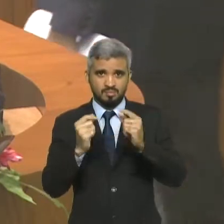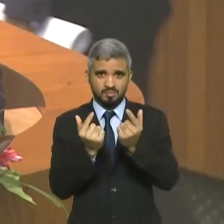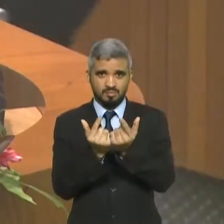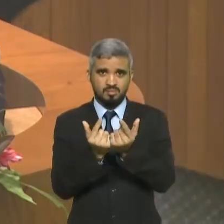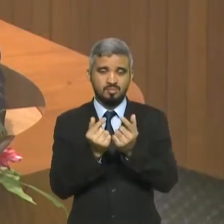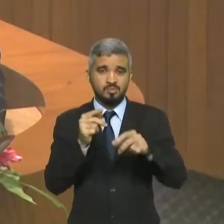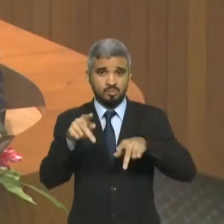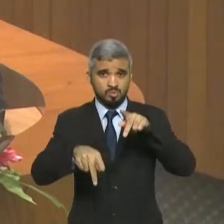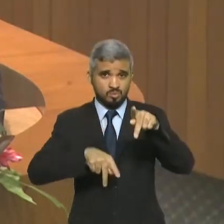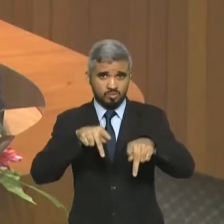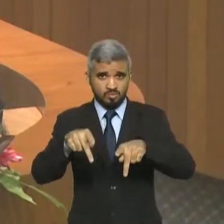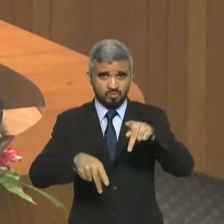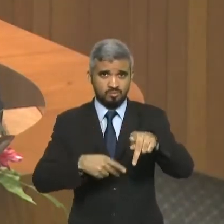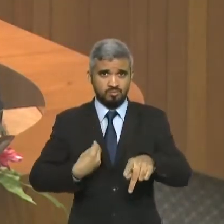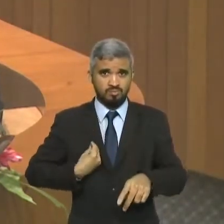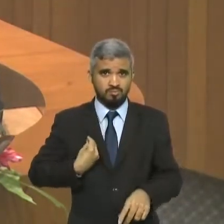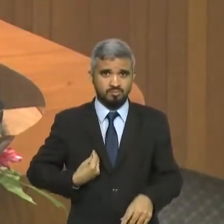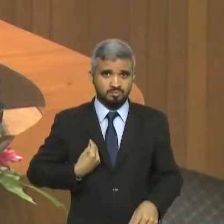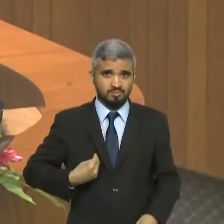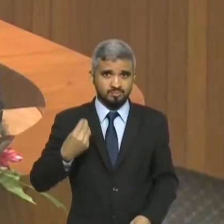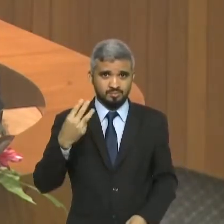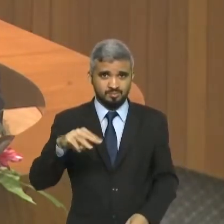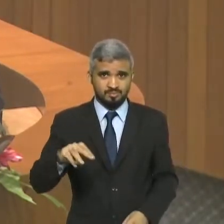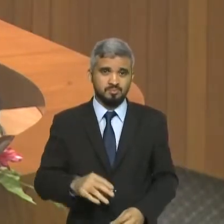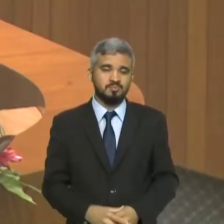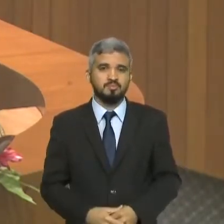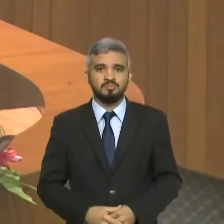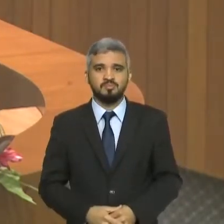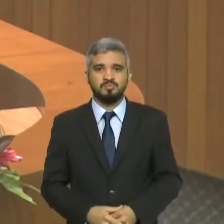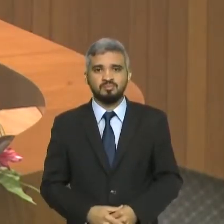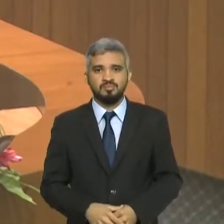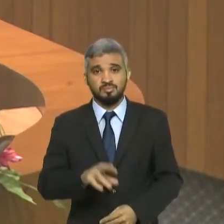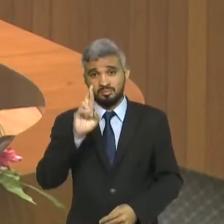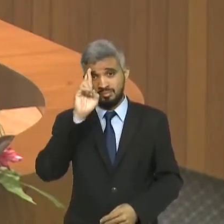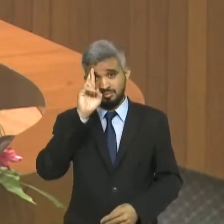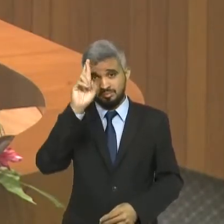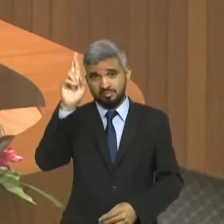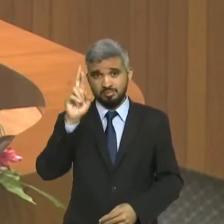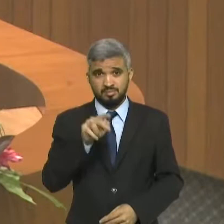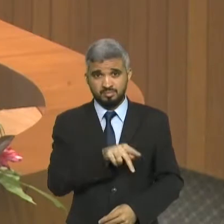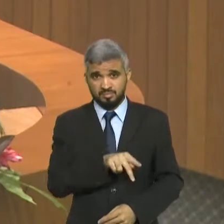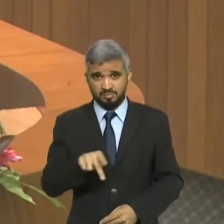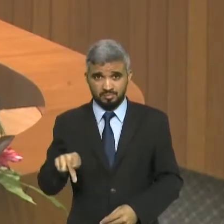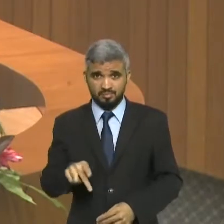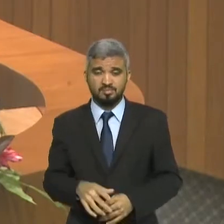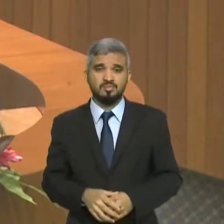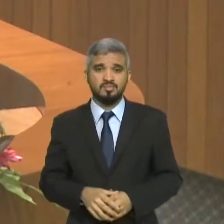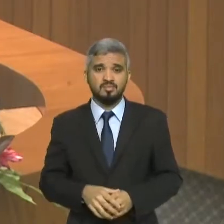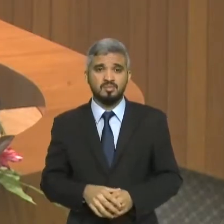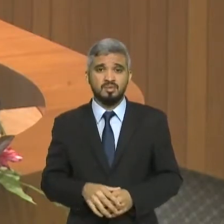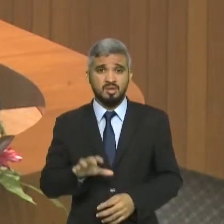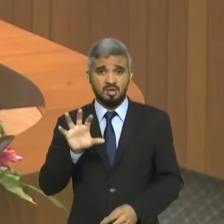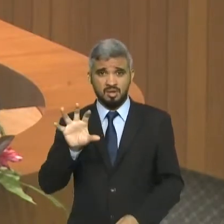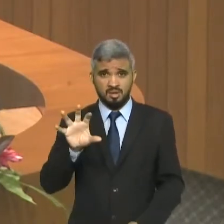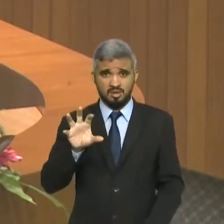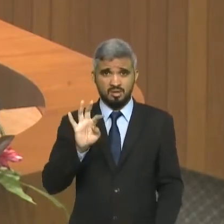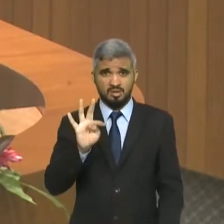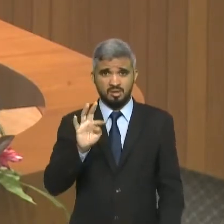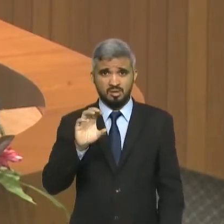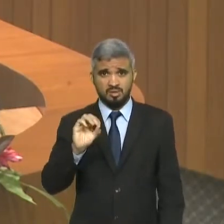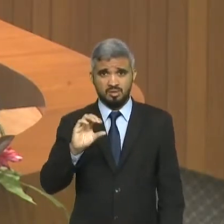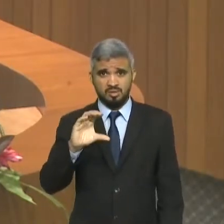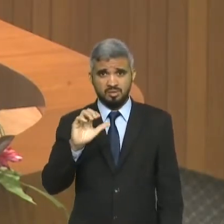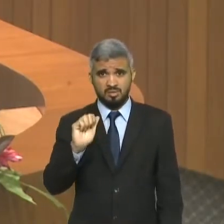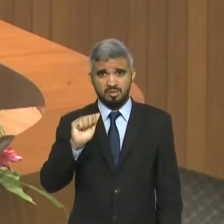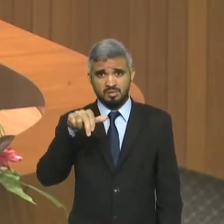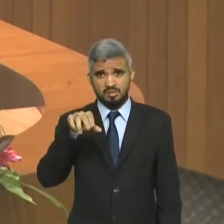Banda Municipal de Davinópolis. A região tocantina tem distribuído para todo o Brasil, para todo o Estado, vários orgulhos